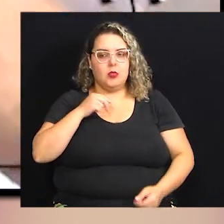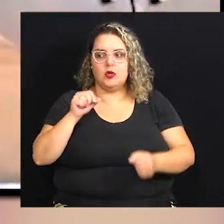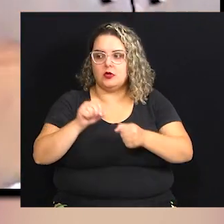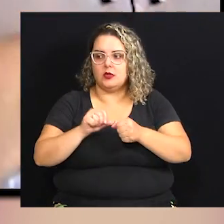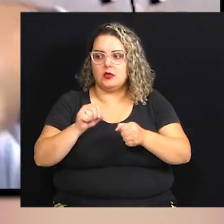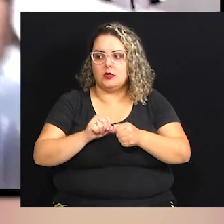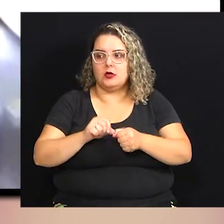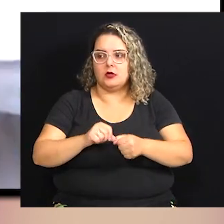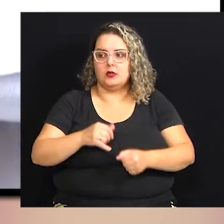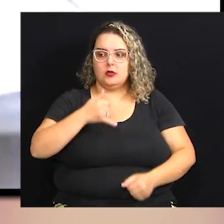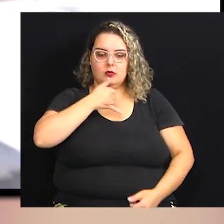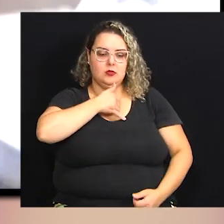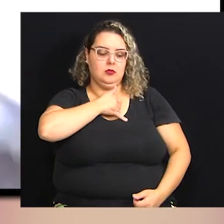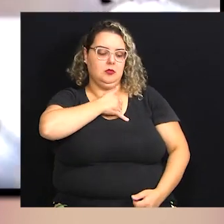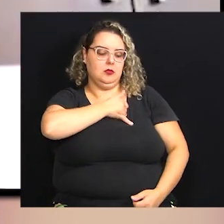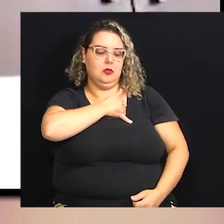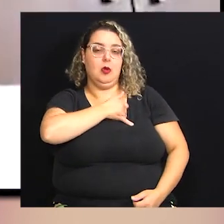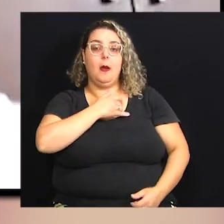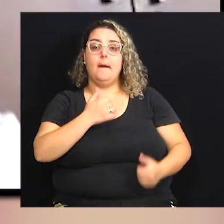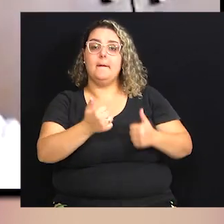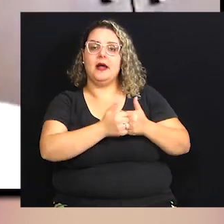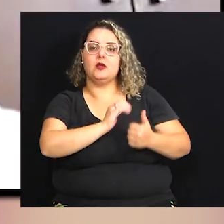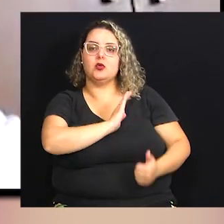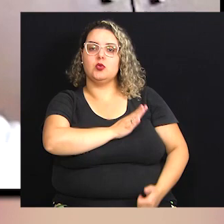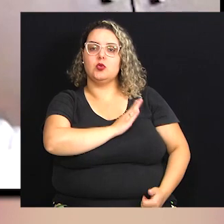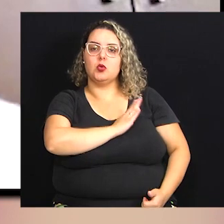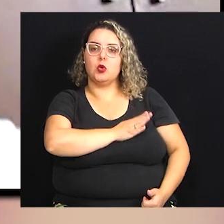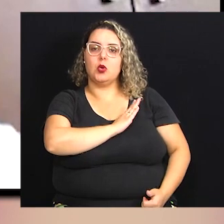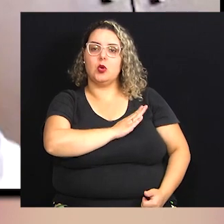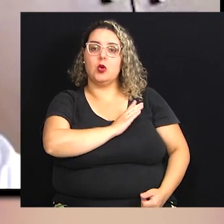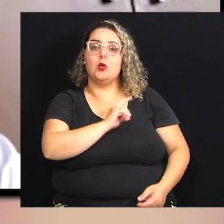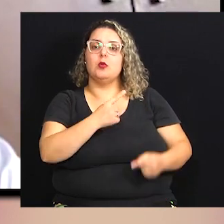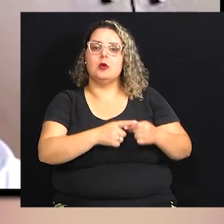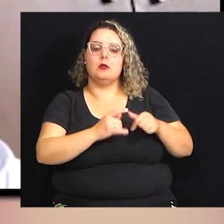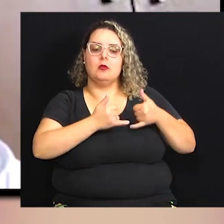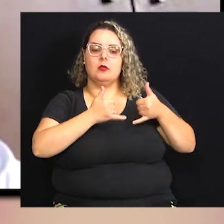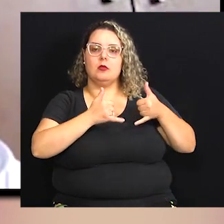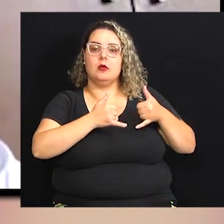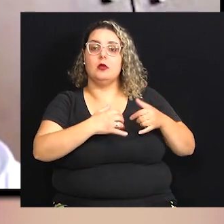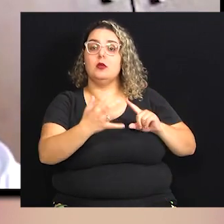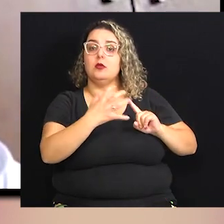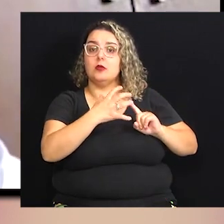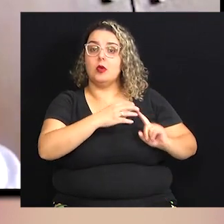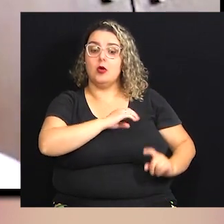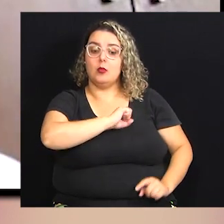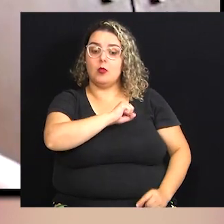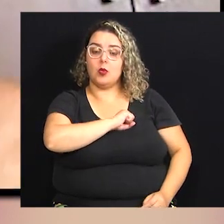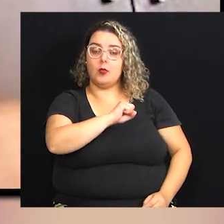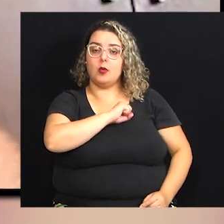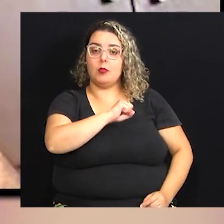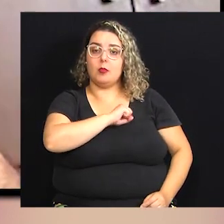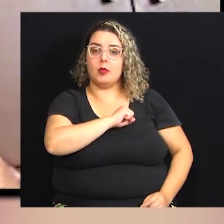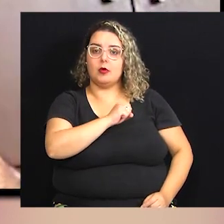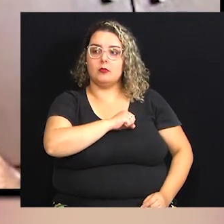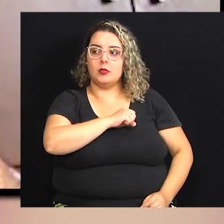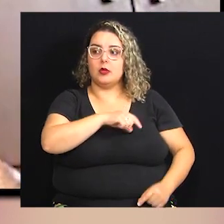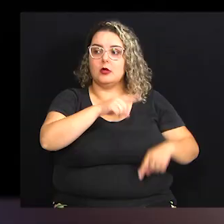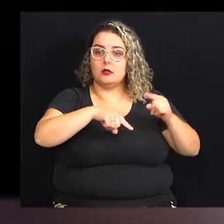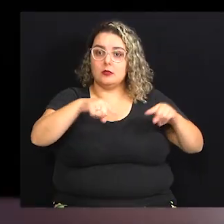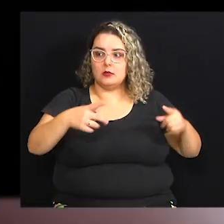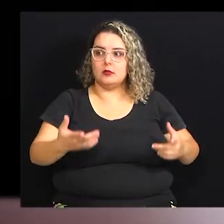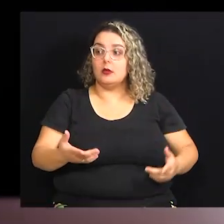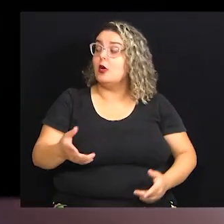deve fazer é deixar o celular no bolso perto do coração, por conta desse eletromagnetismo também, que influencia nos impulsos